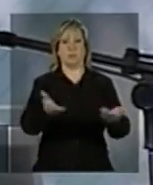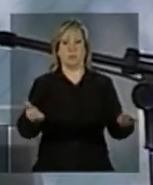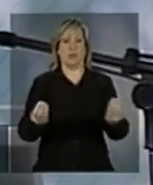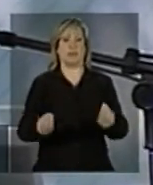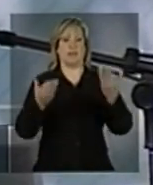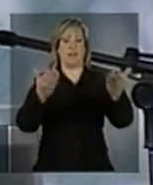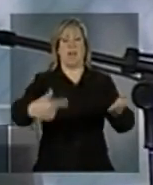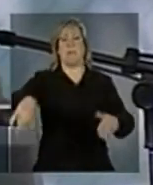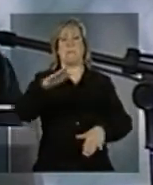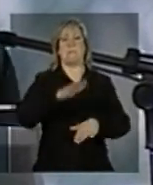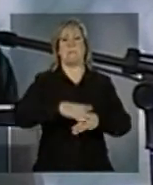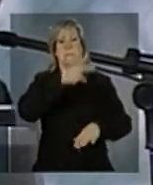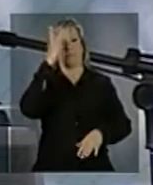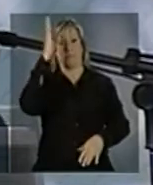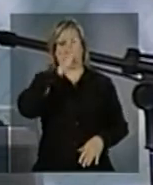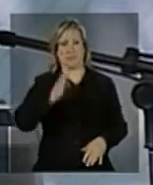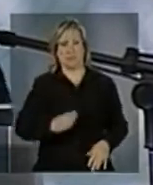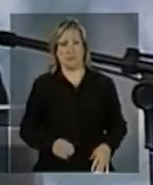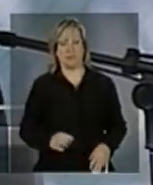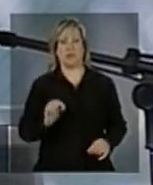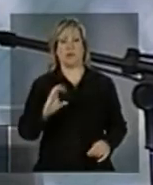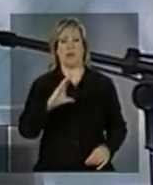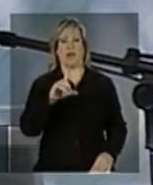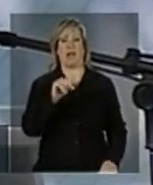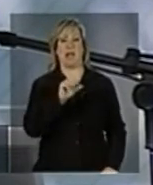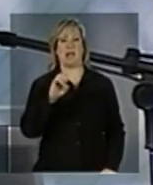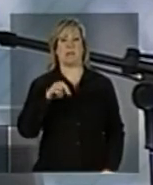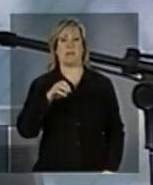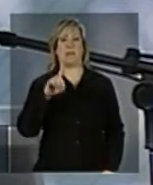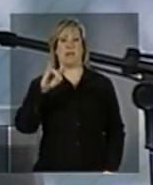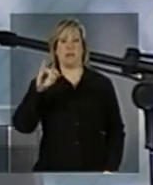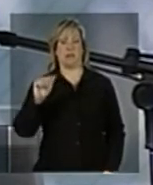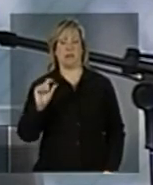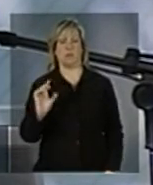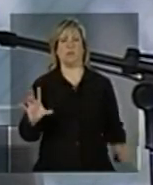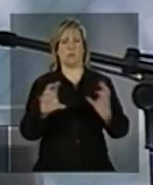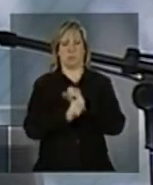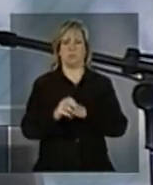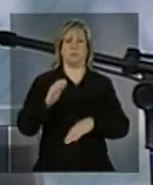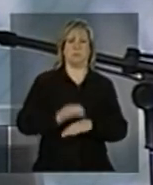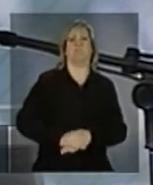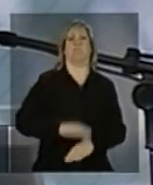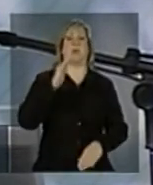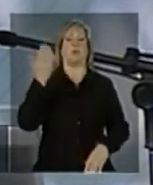classes médias, a bem da verdade, uma Argentina nos últimos